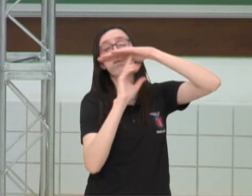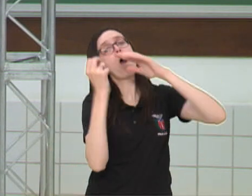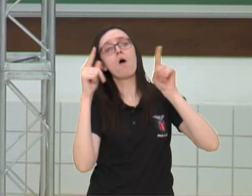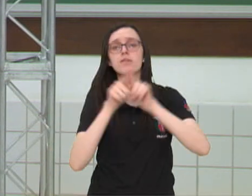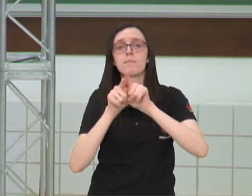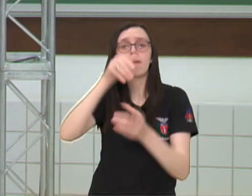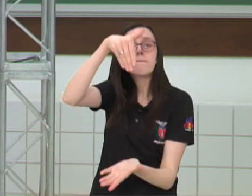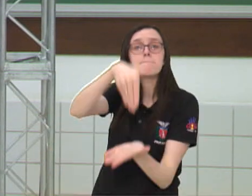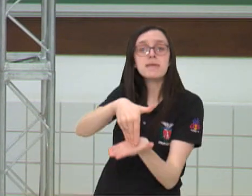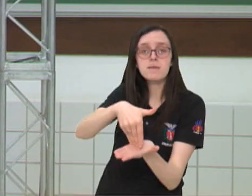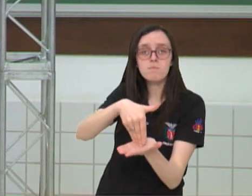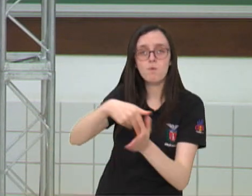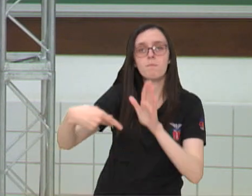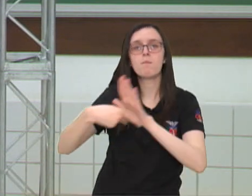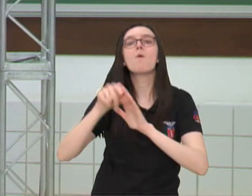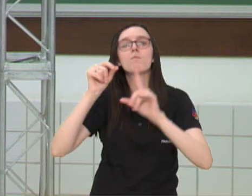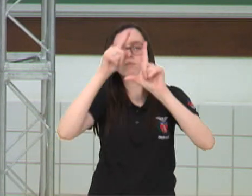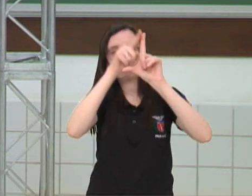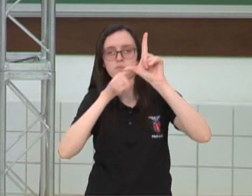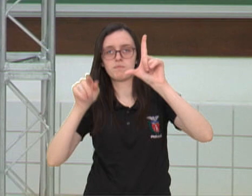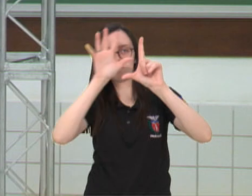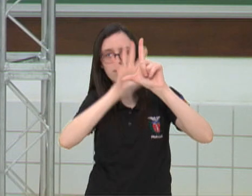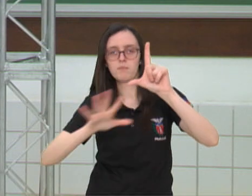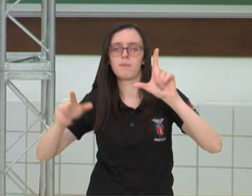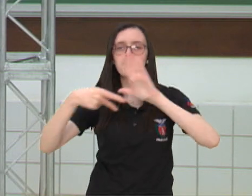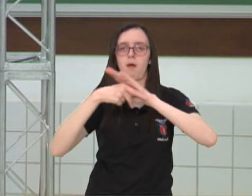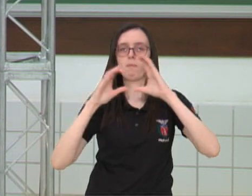ponto mínimo de imagem da função.